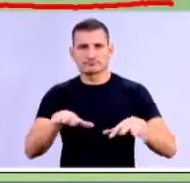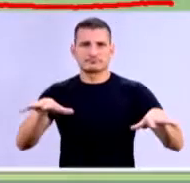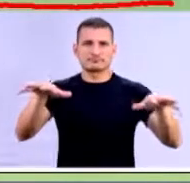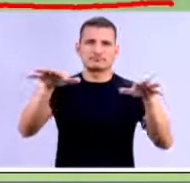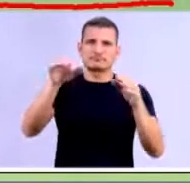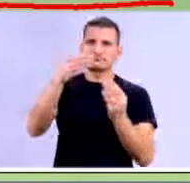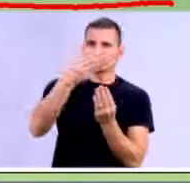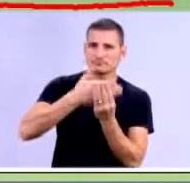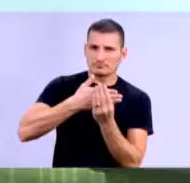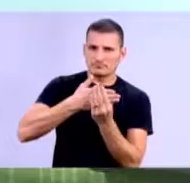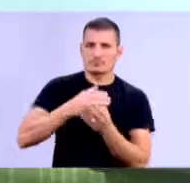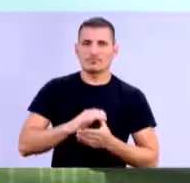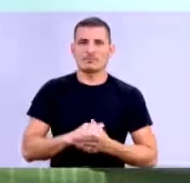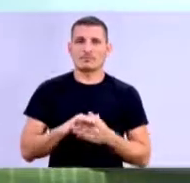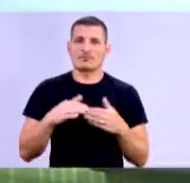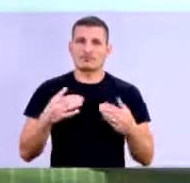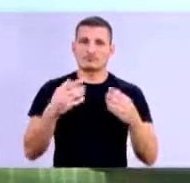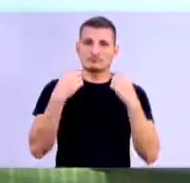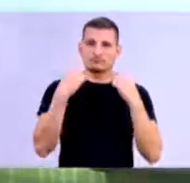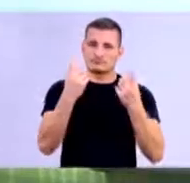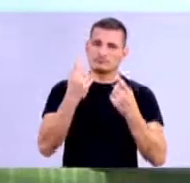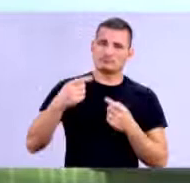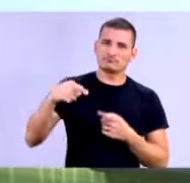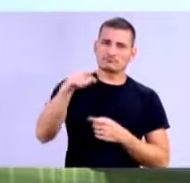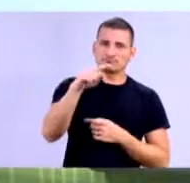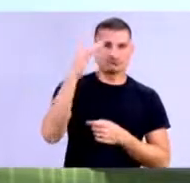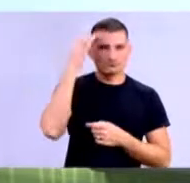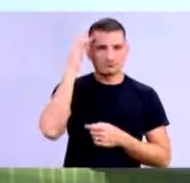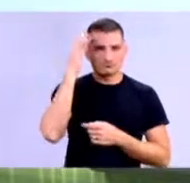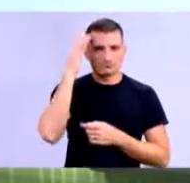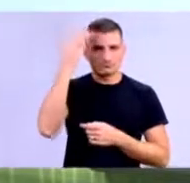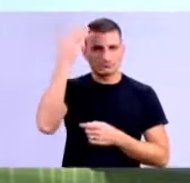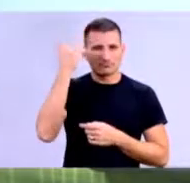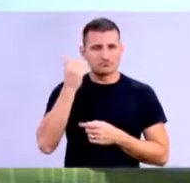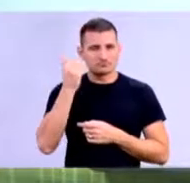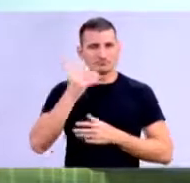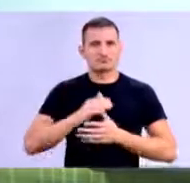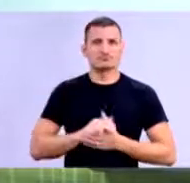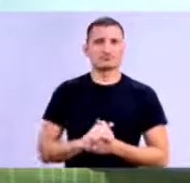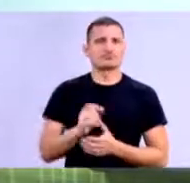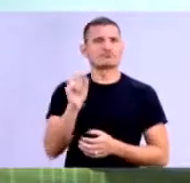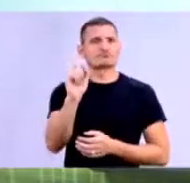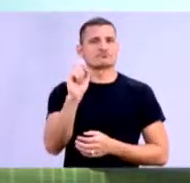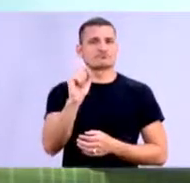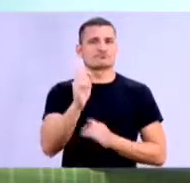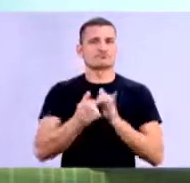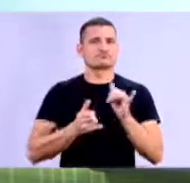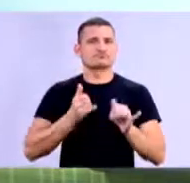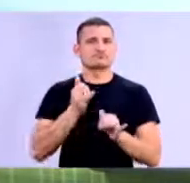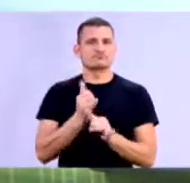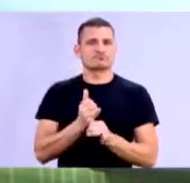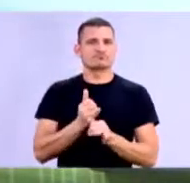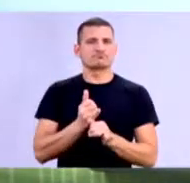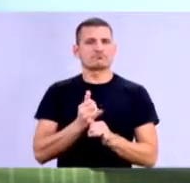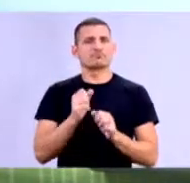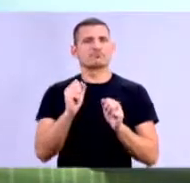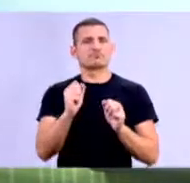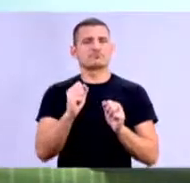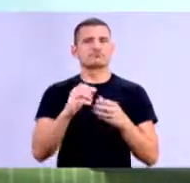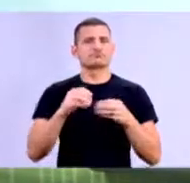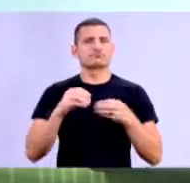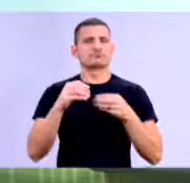que você compreenda e que saiba o que a internet pode te